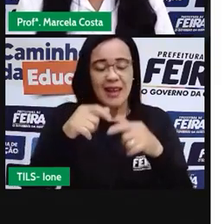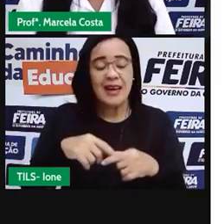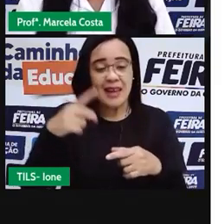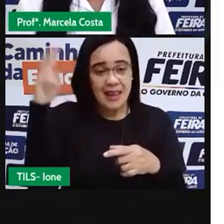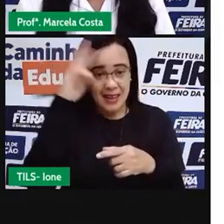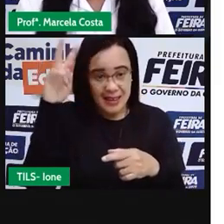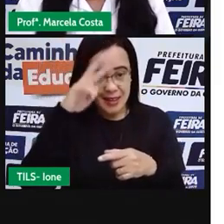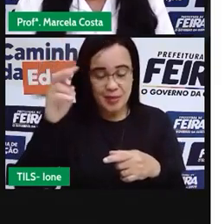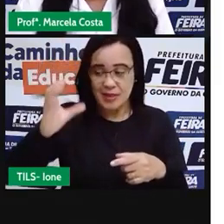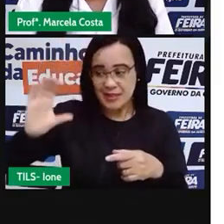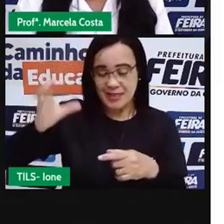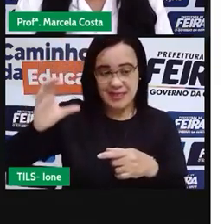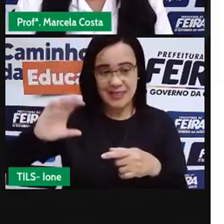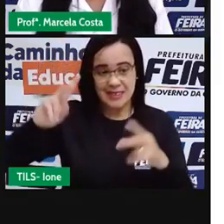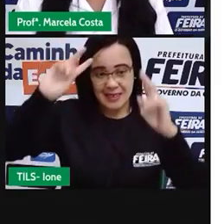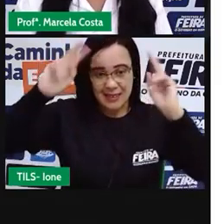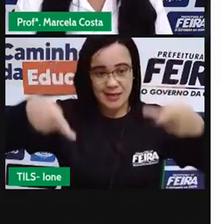nas estruturas